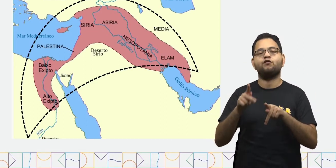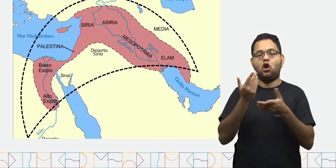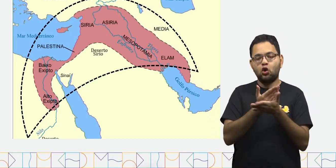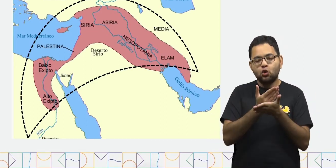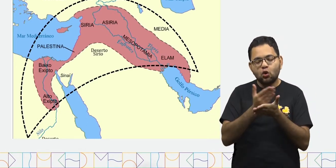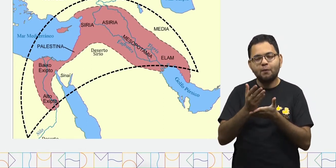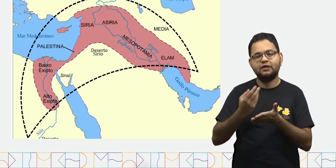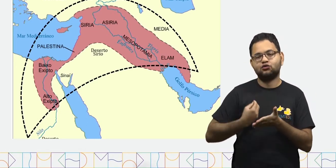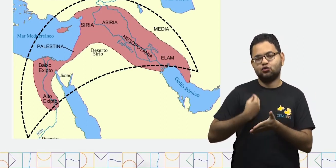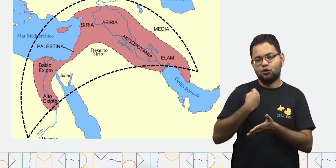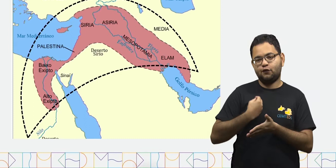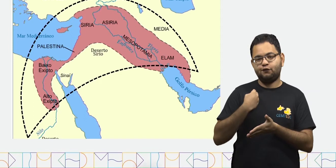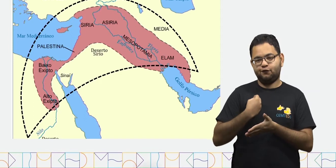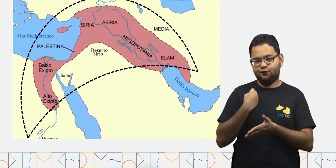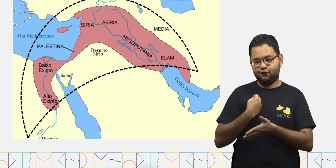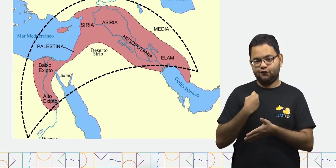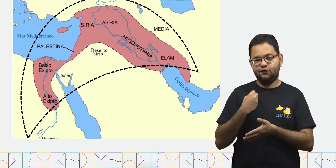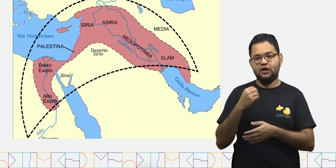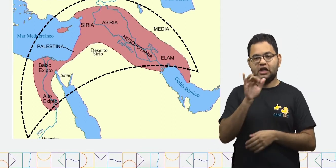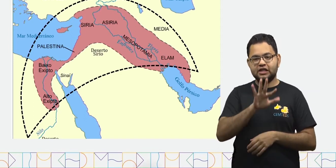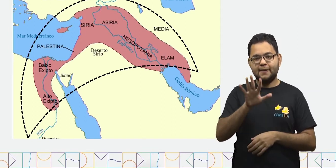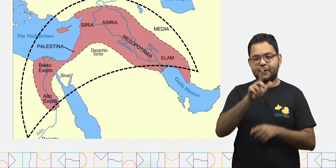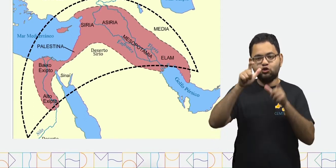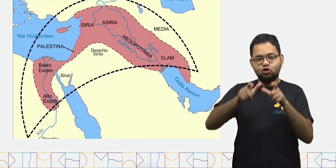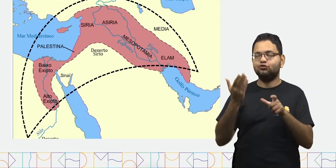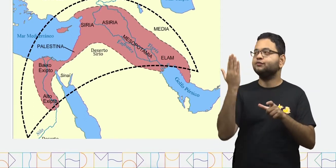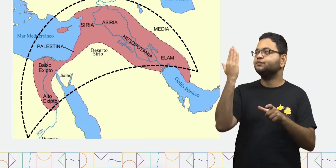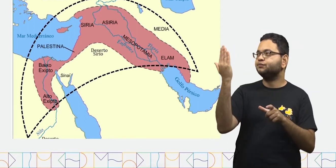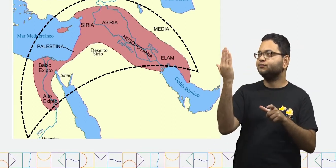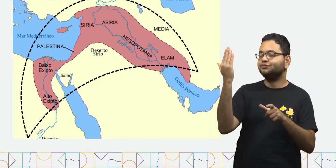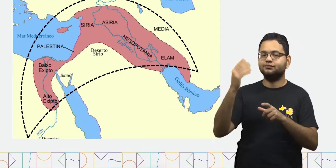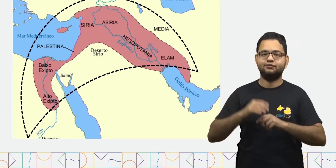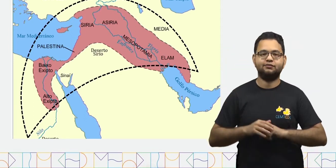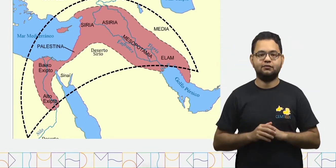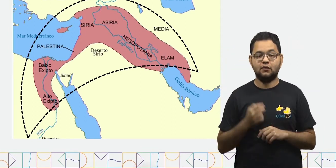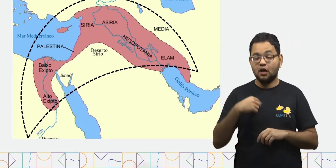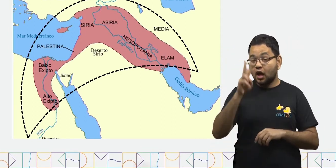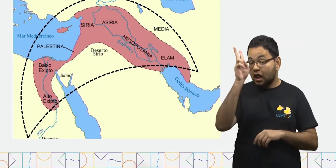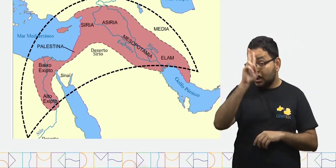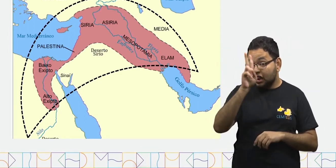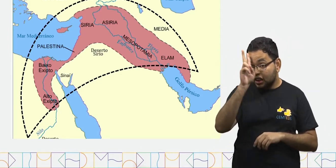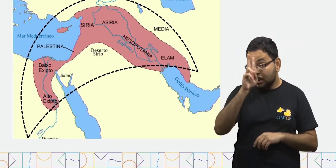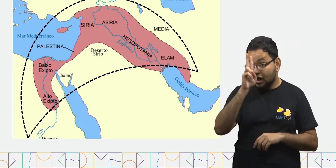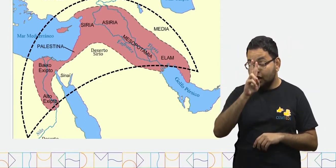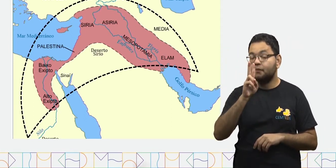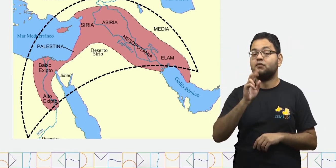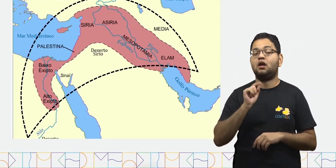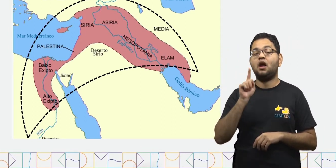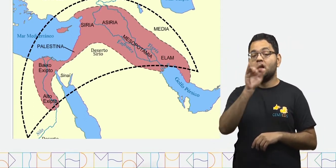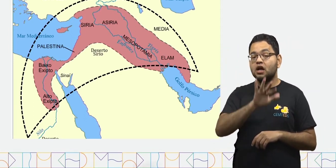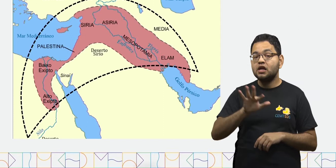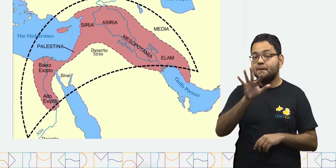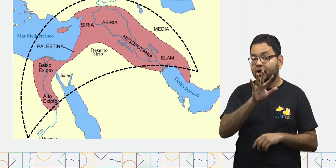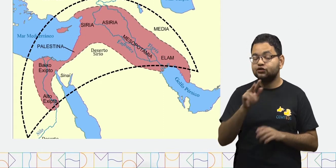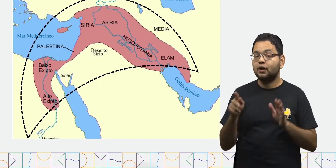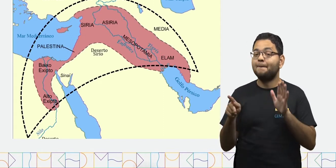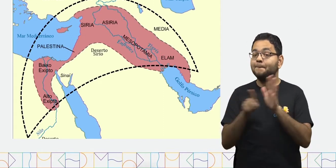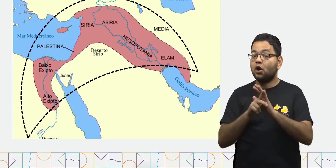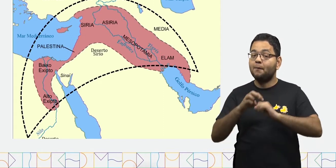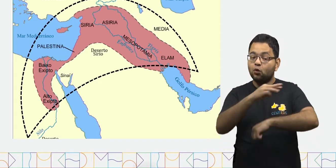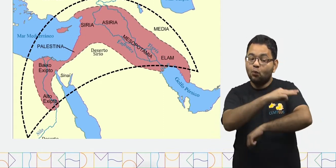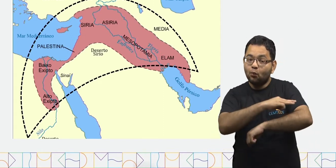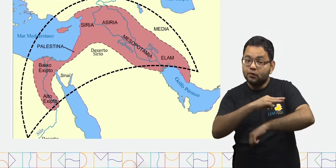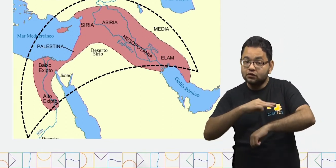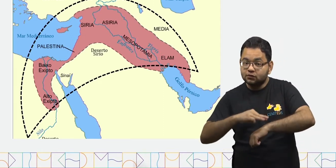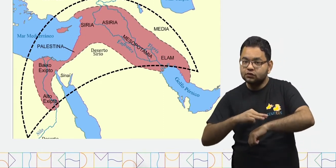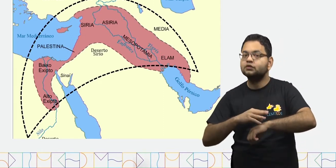das civilizações, localizava-se nesse espaço geográfico? Lembrando que estamos vendo o mapa daquela imagem da